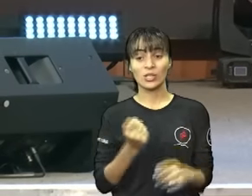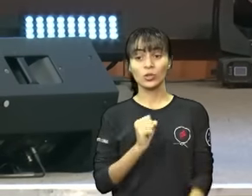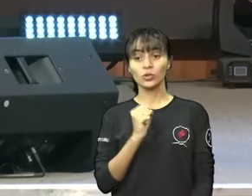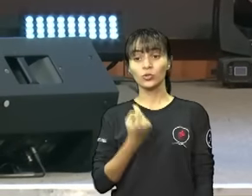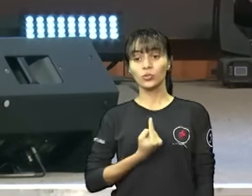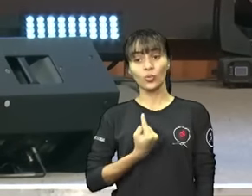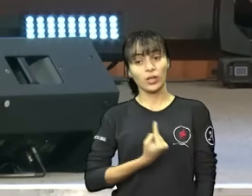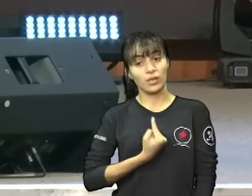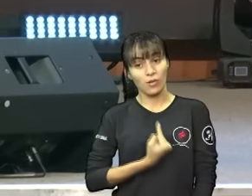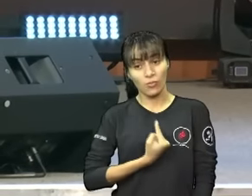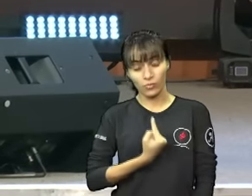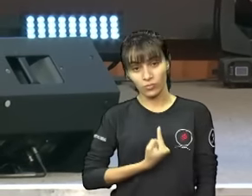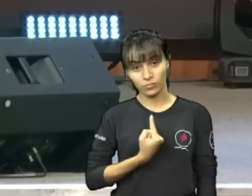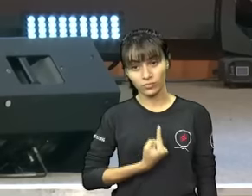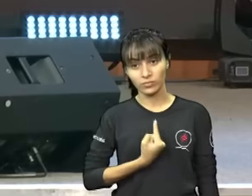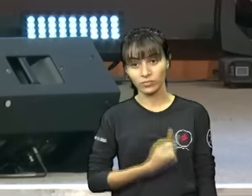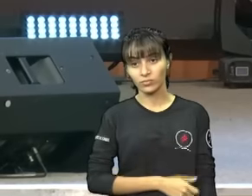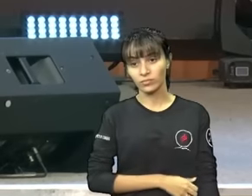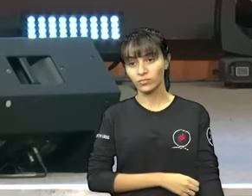solidão